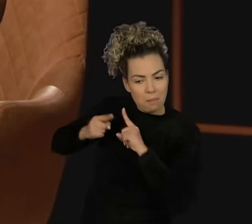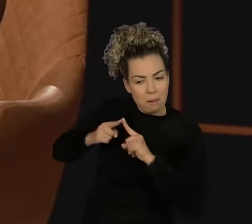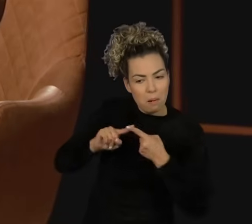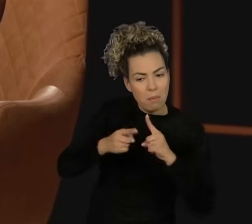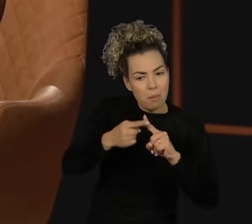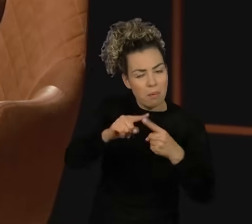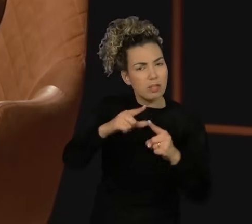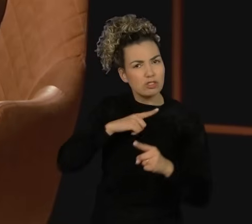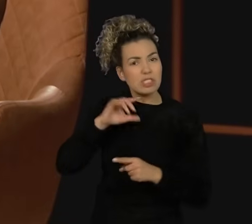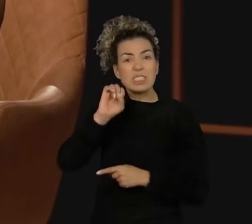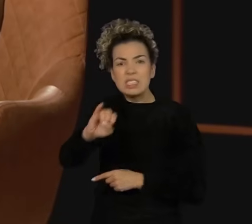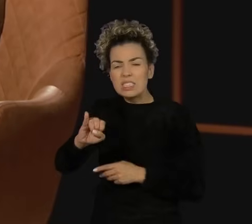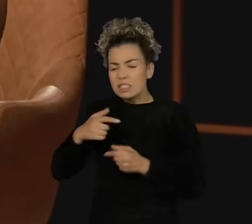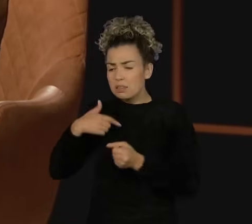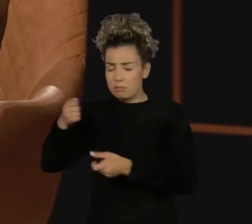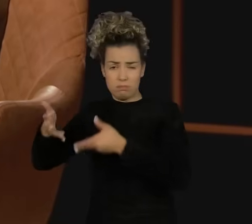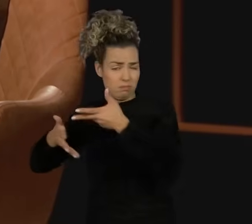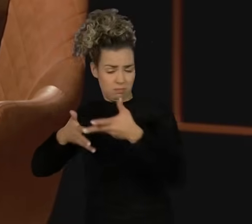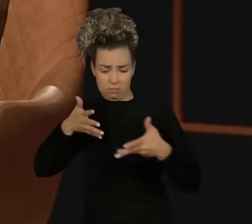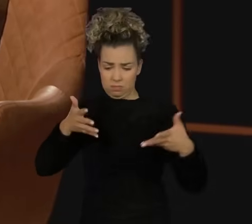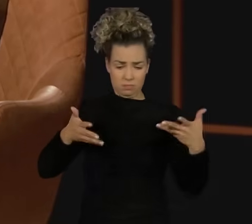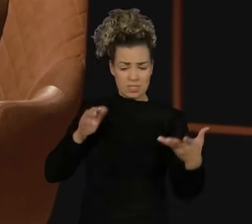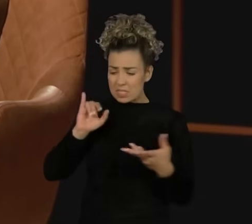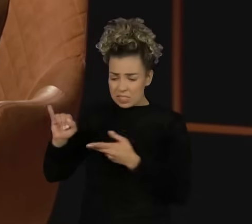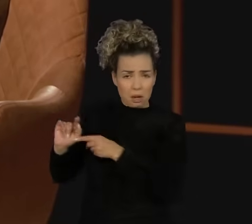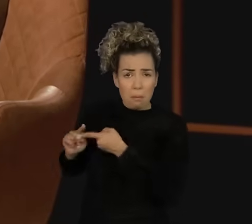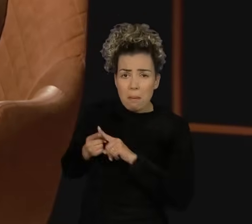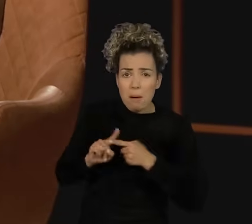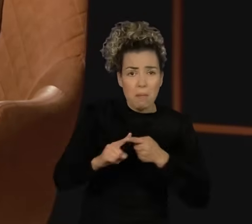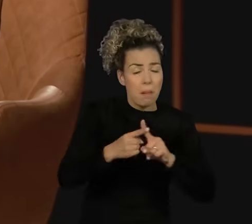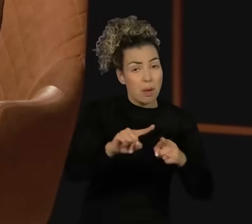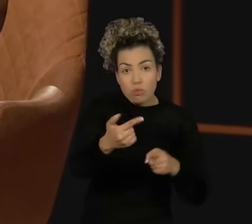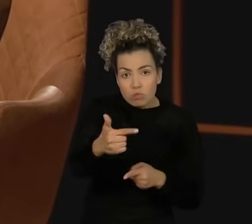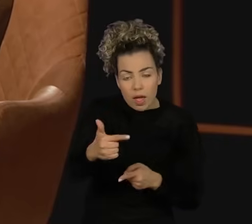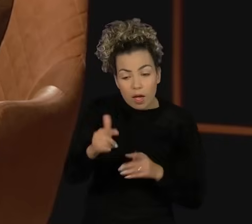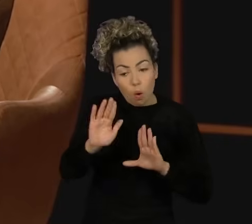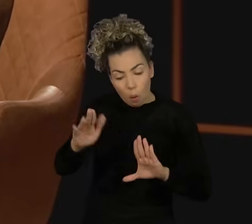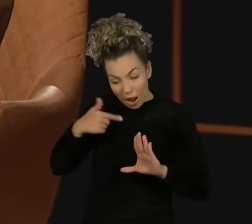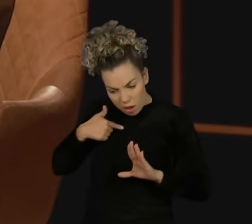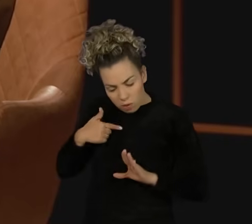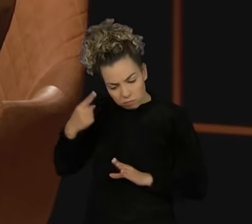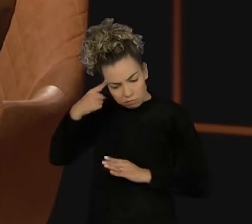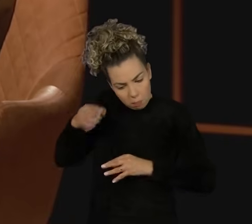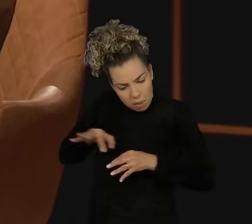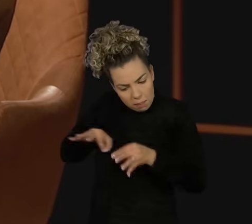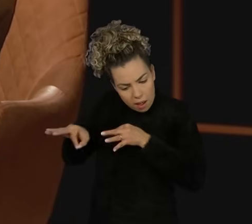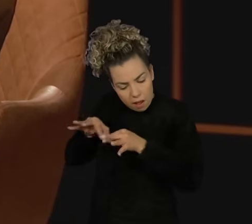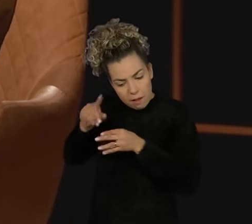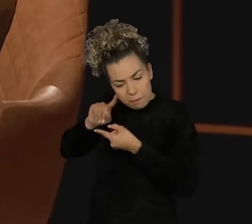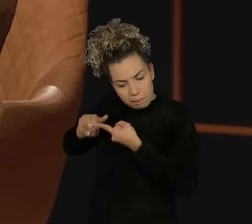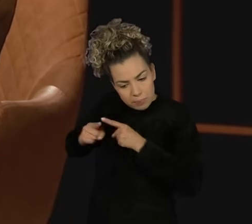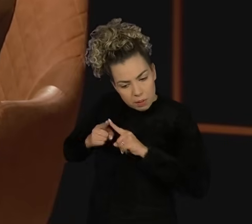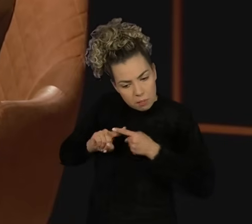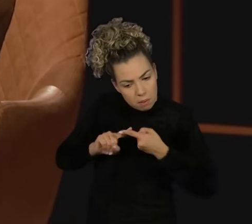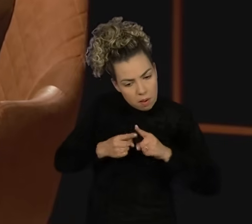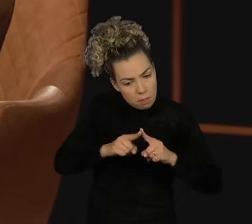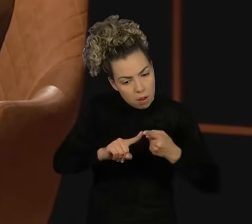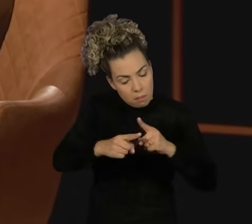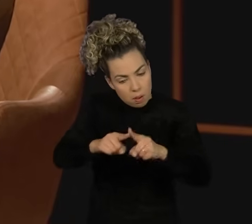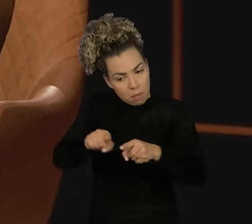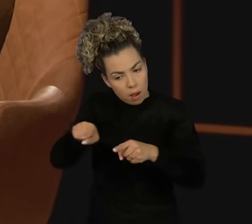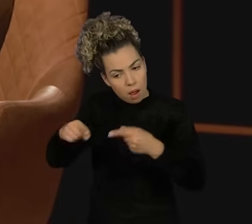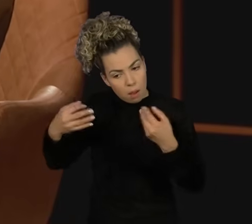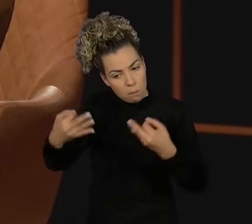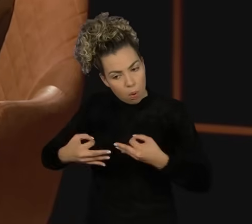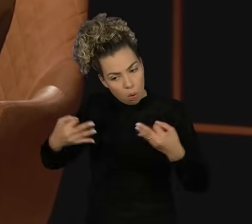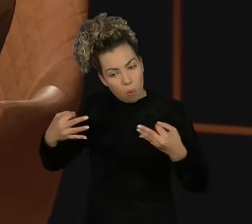se você entender esse pensamento, ou se pelo menos você criar o seu, que faça sentido para aquilo,